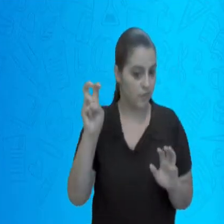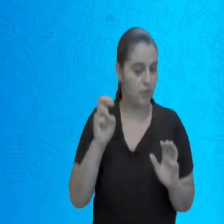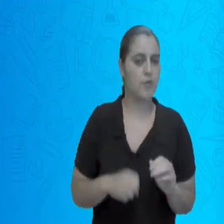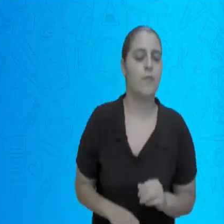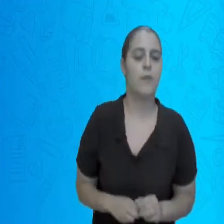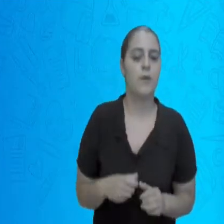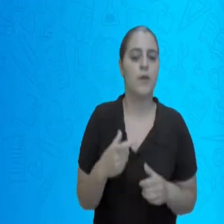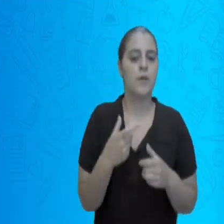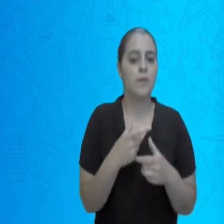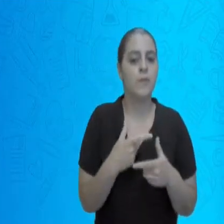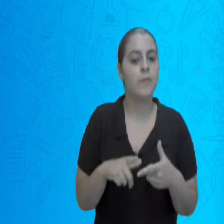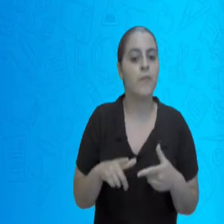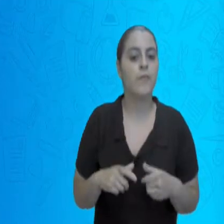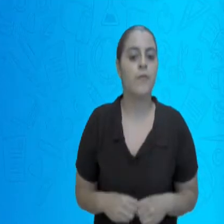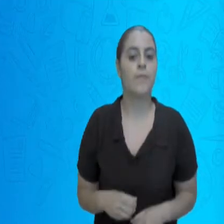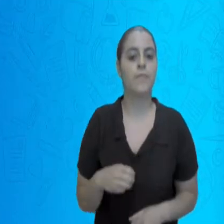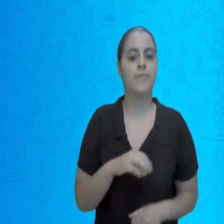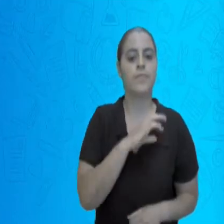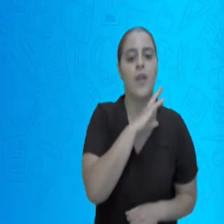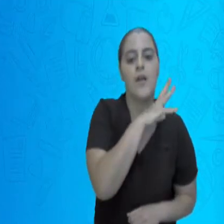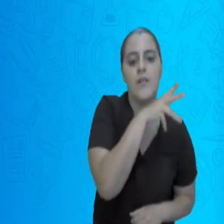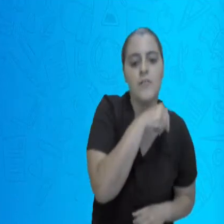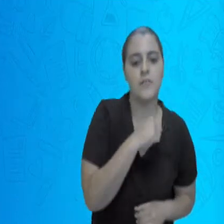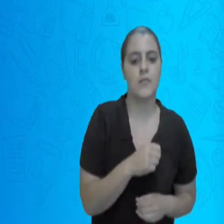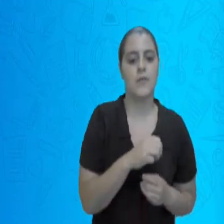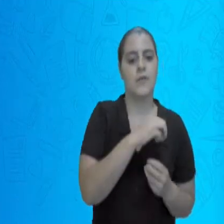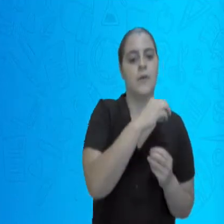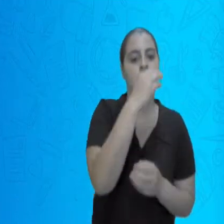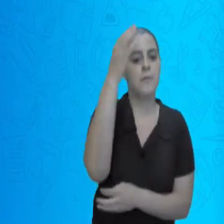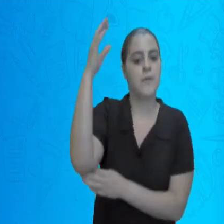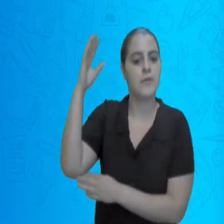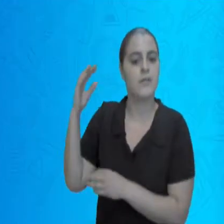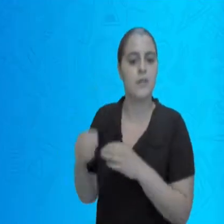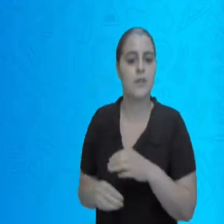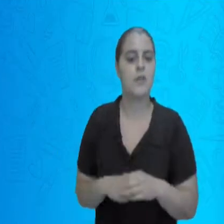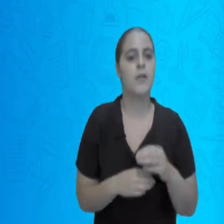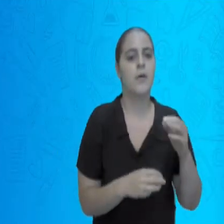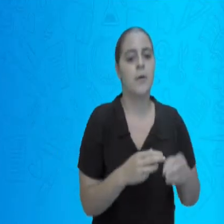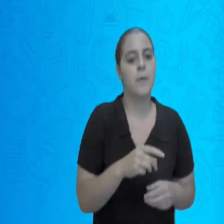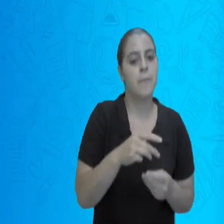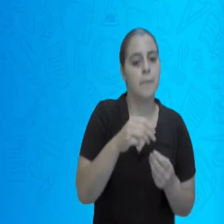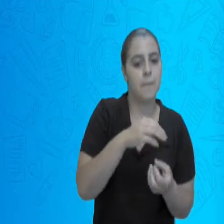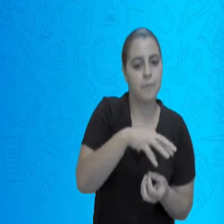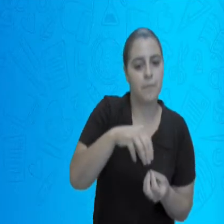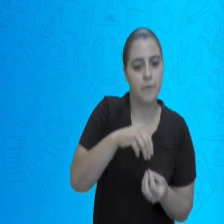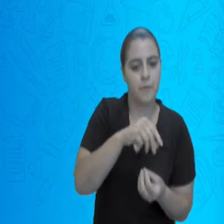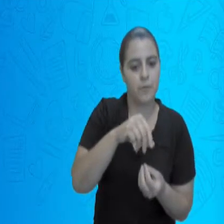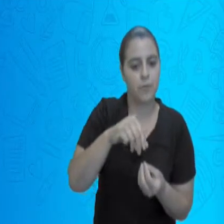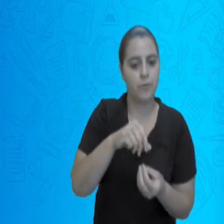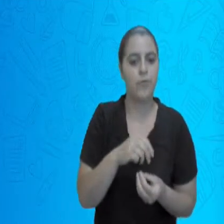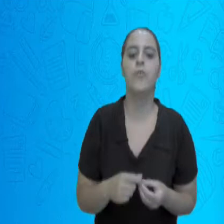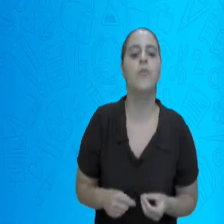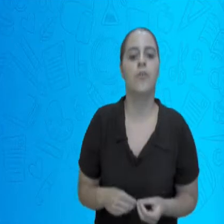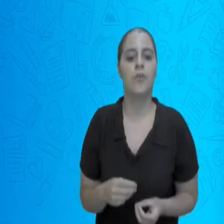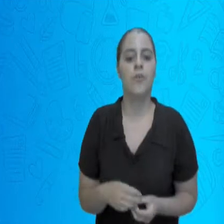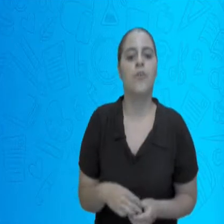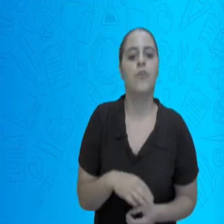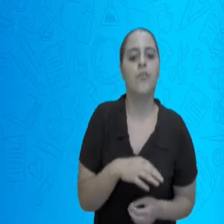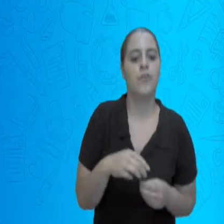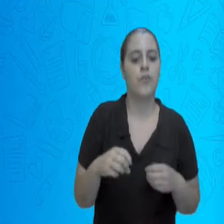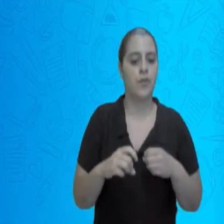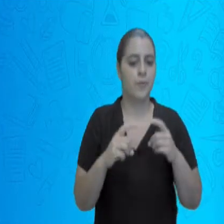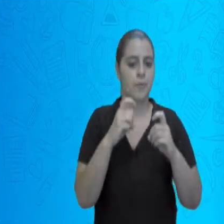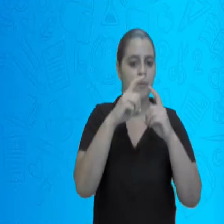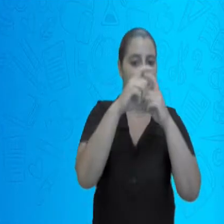foram divididos em Animalia, Plantae, Protista, Monera e Fungi. A gente vai